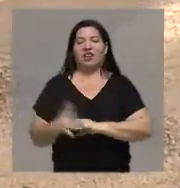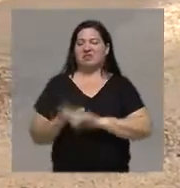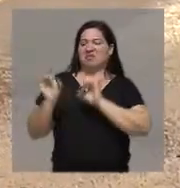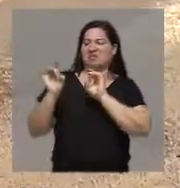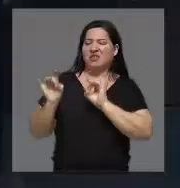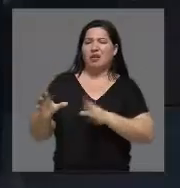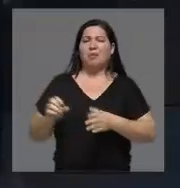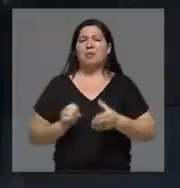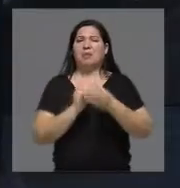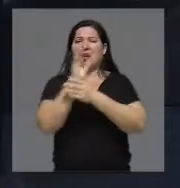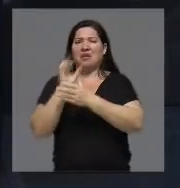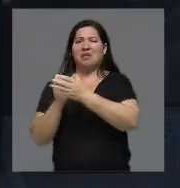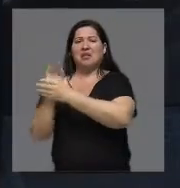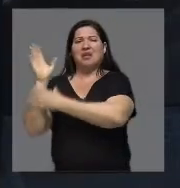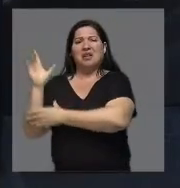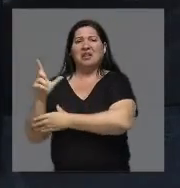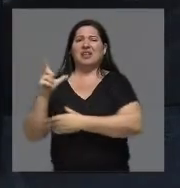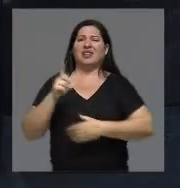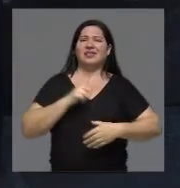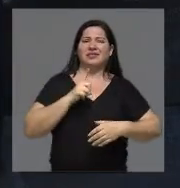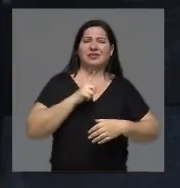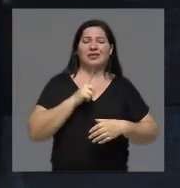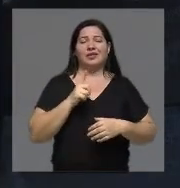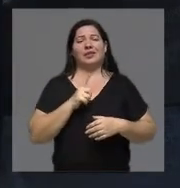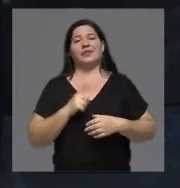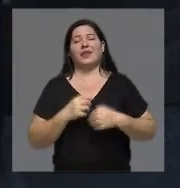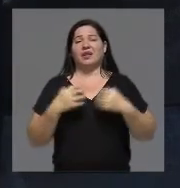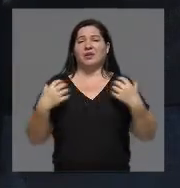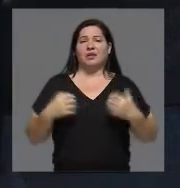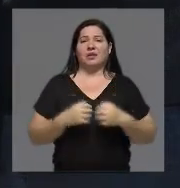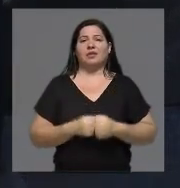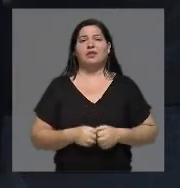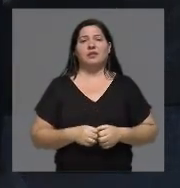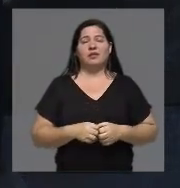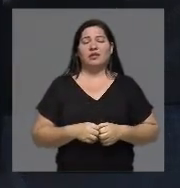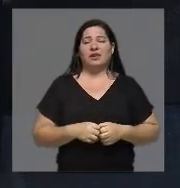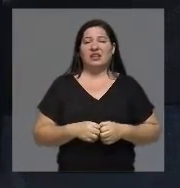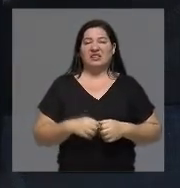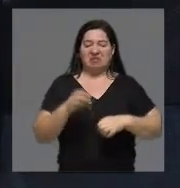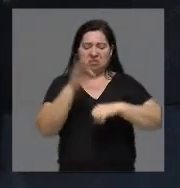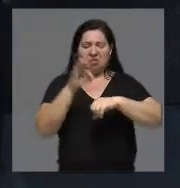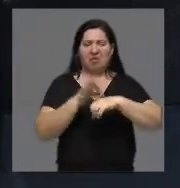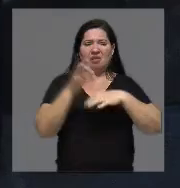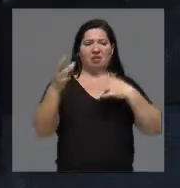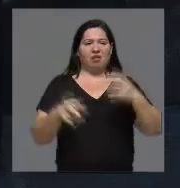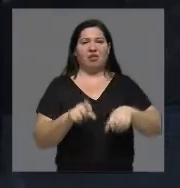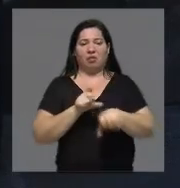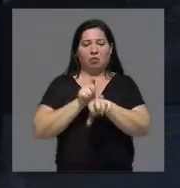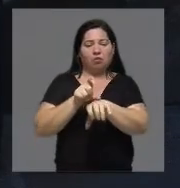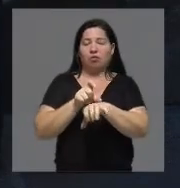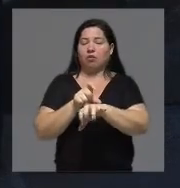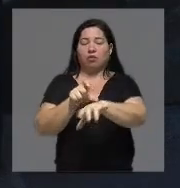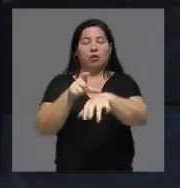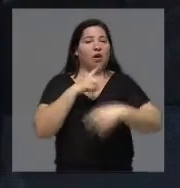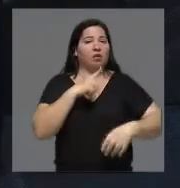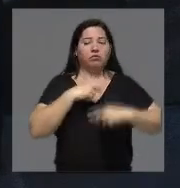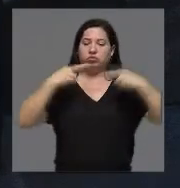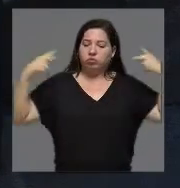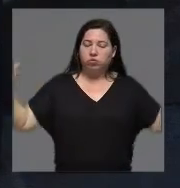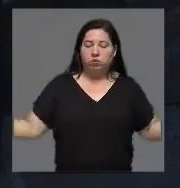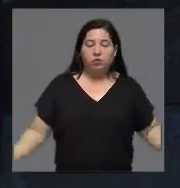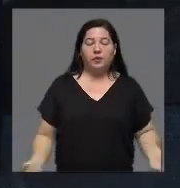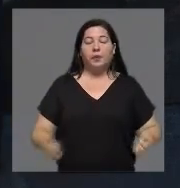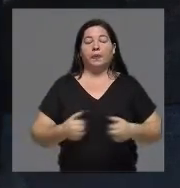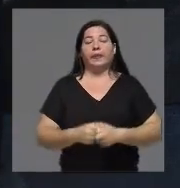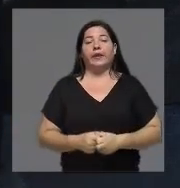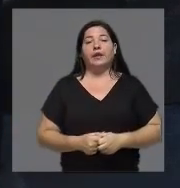qual tem juntado animais peçonhentos. E gostaria mesmo pedir atenção, né, do nosso prefeito, né, dos órgãos